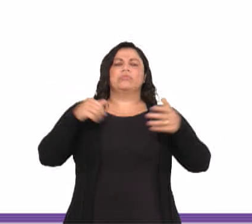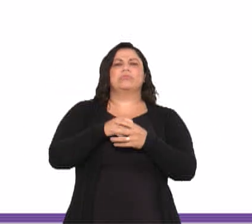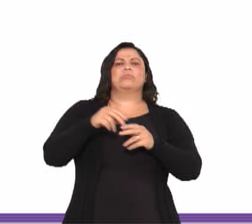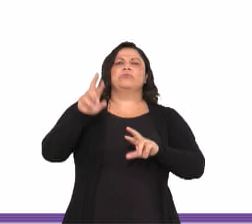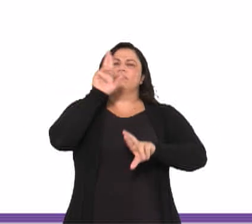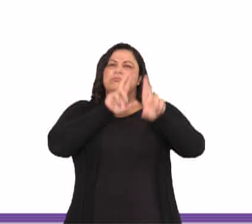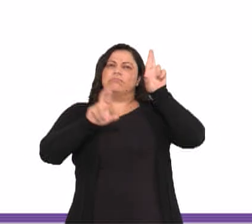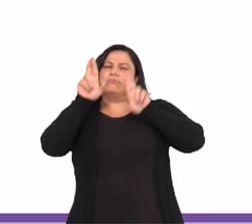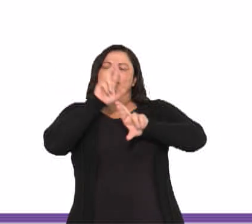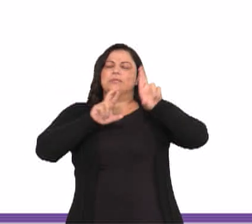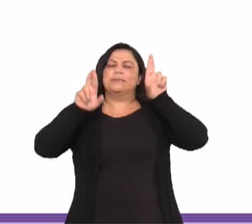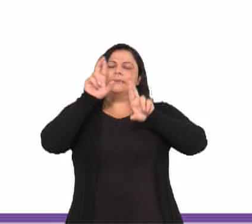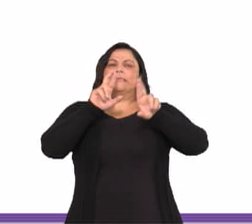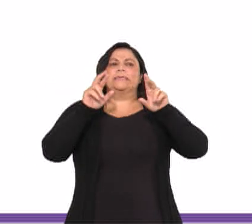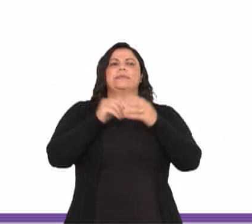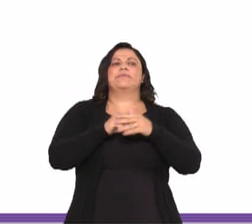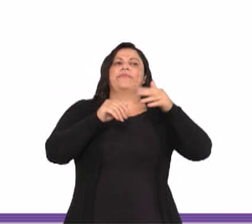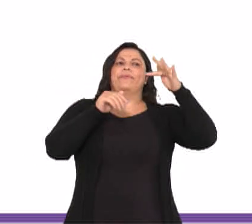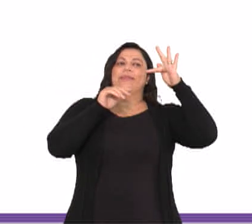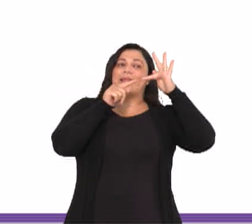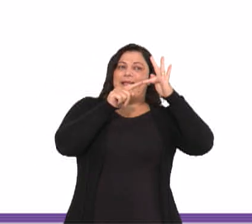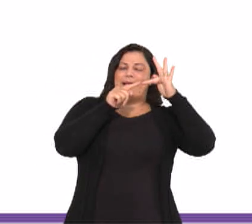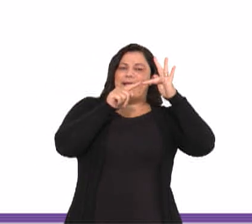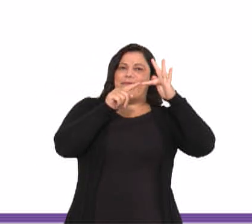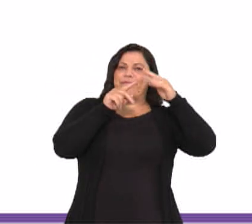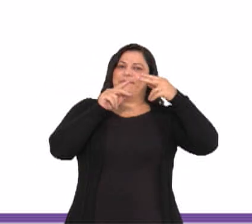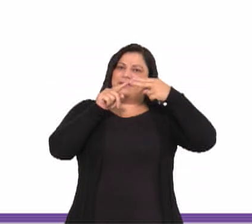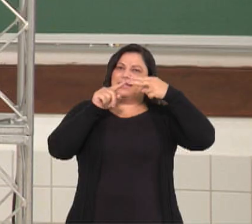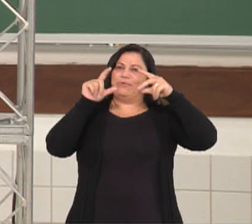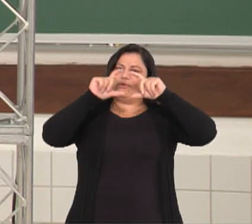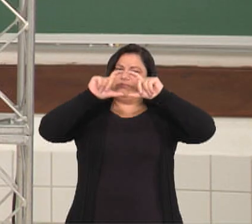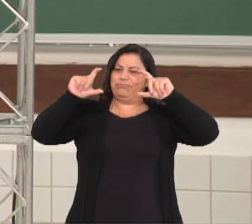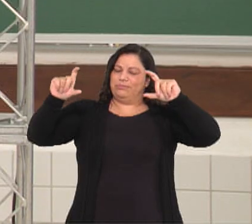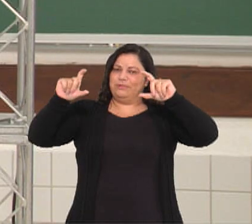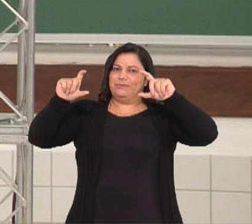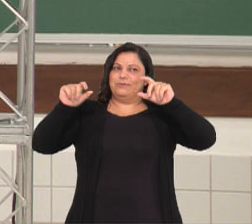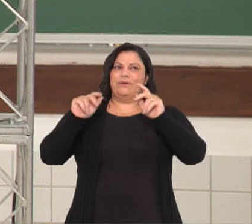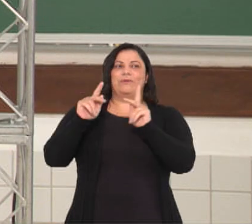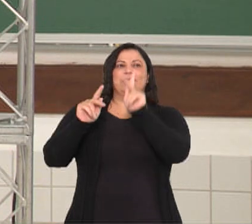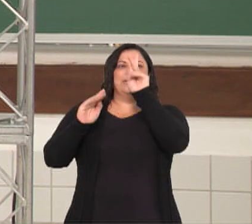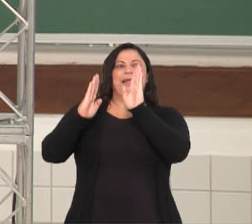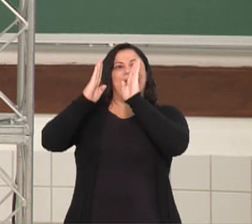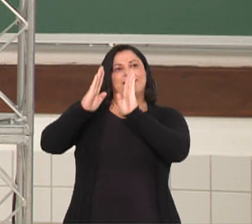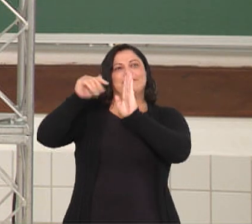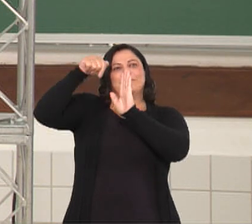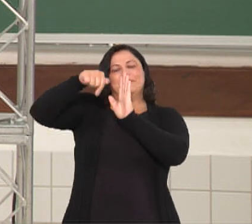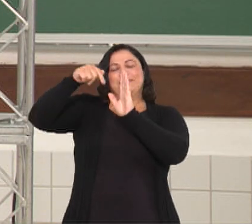da lei de Coulomb, F igual a K, QQ sobre D quadrado. Até a próxima. Valeu, gente!